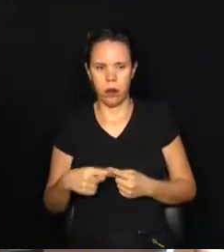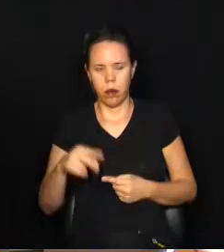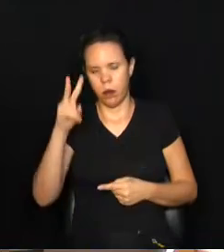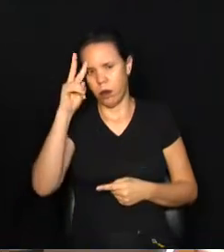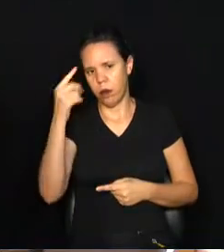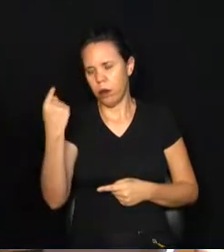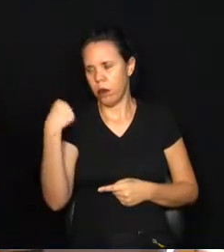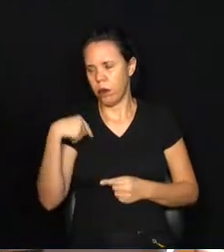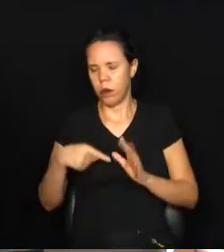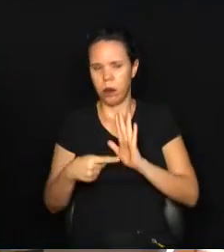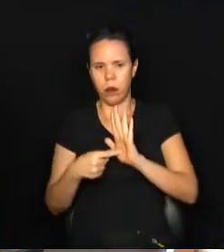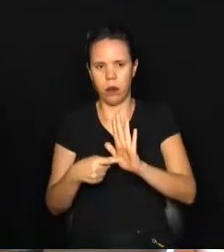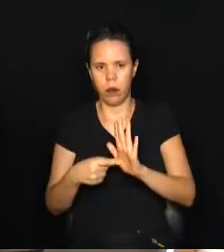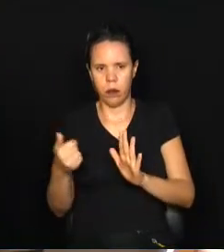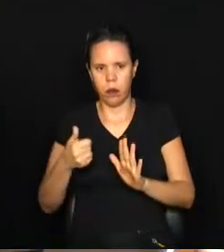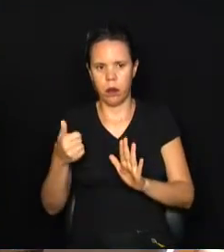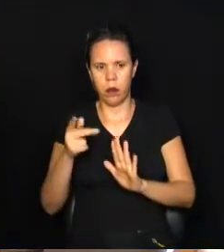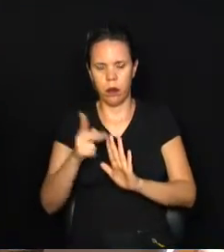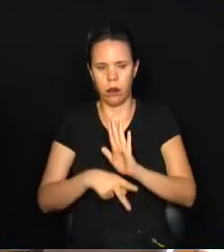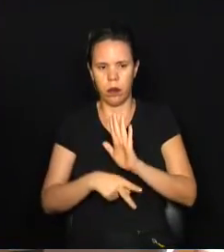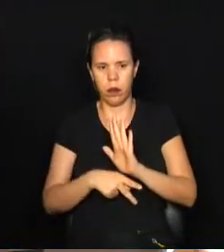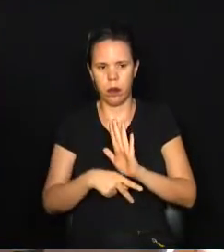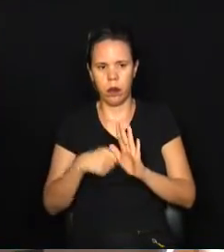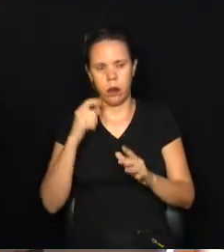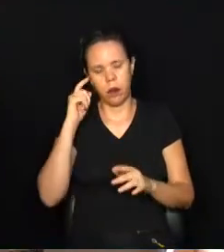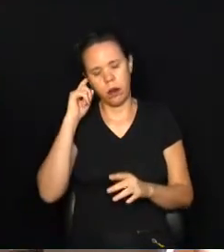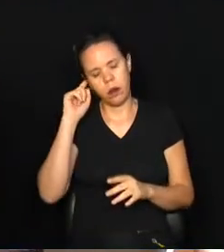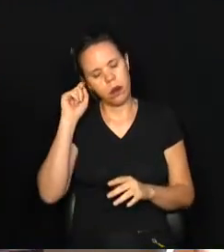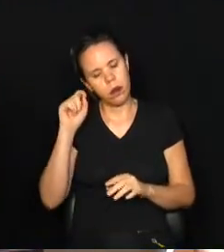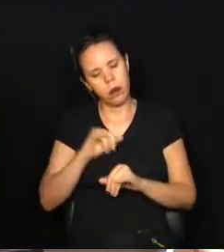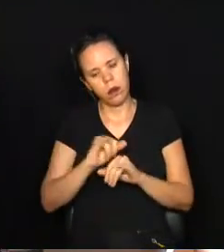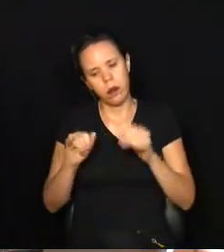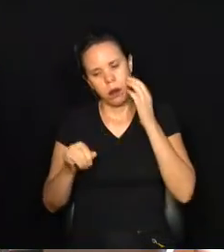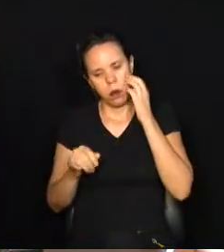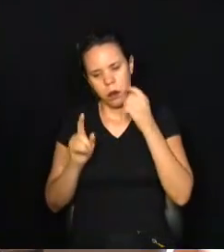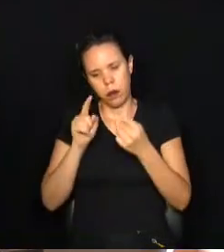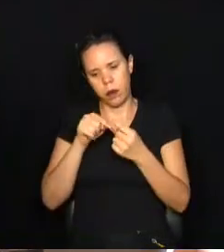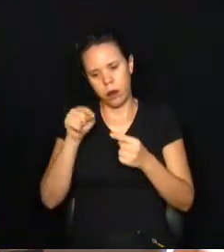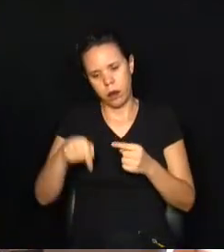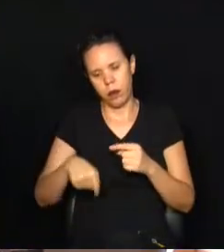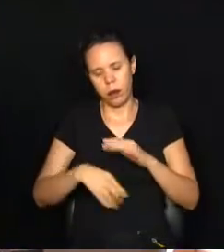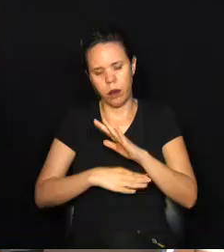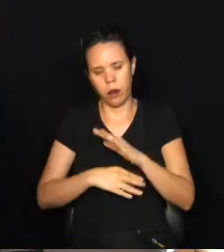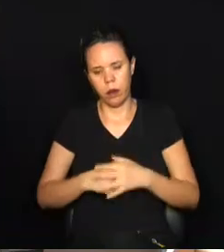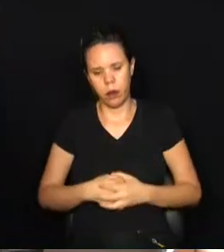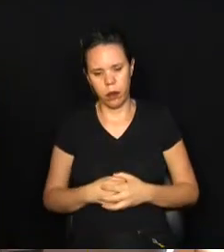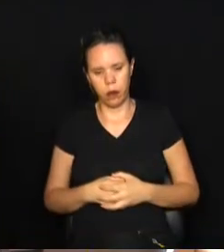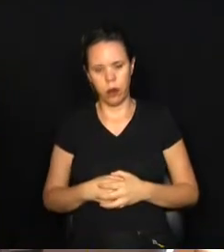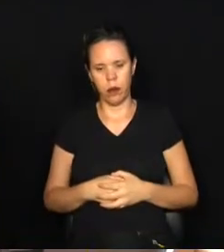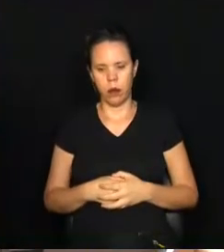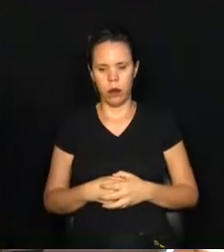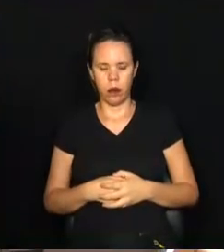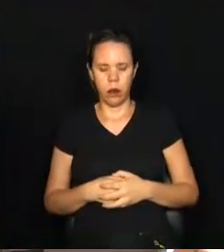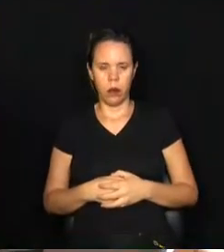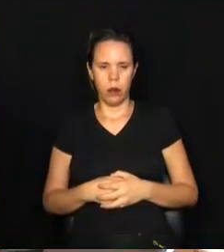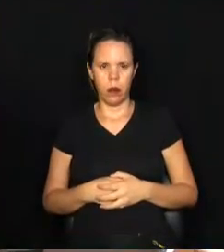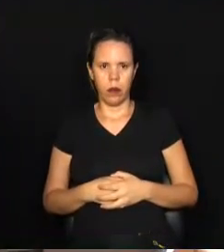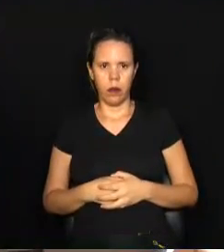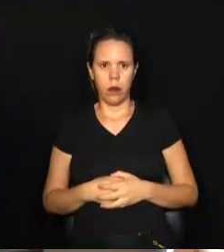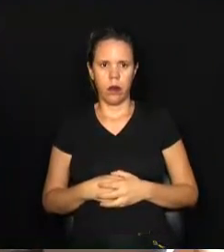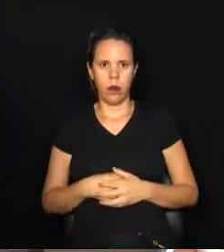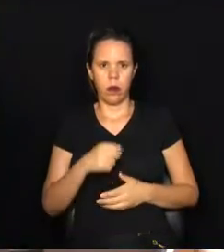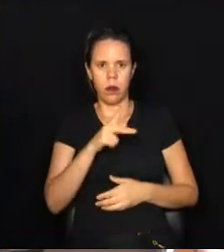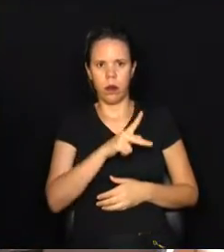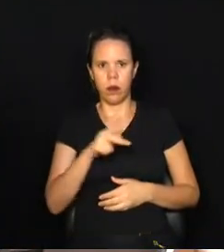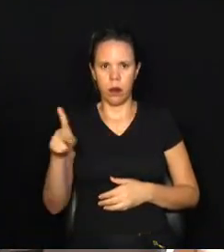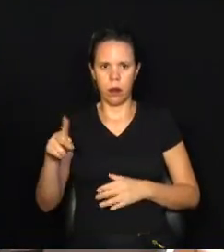que quando eu apresentei o primeiro projeto, a primeira menção dentro daqui da casa, aqui da Câmara, eu fui chamado pelo